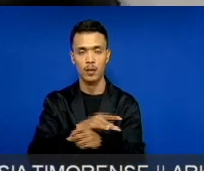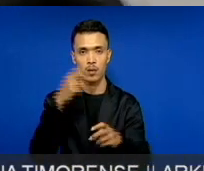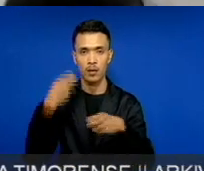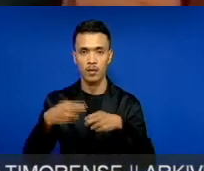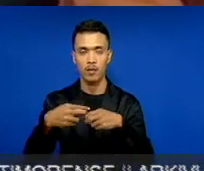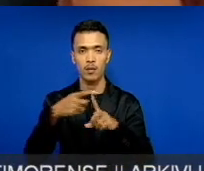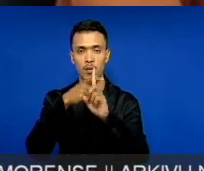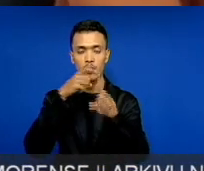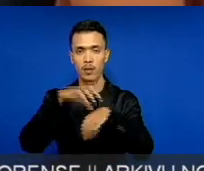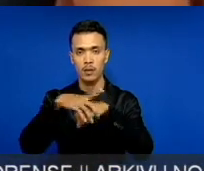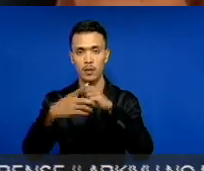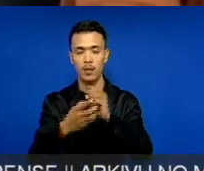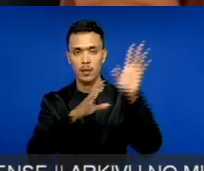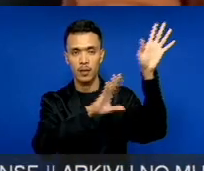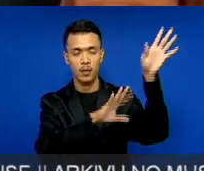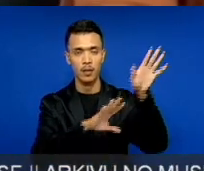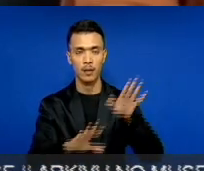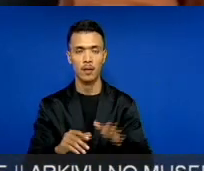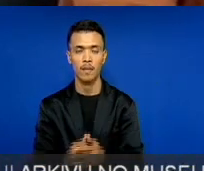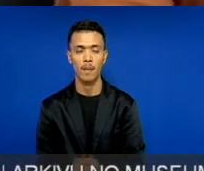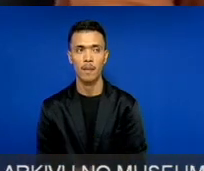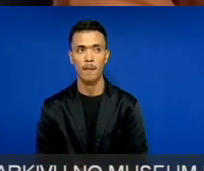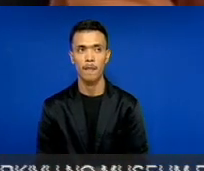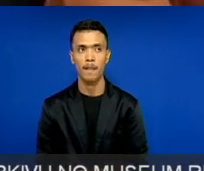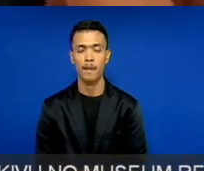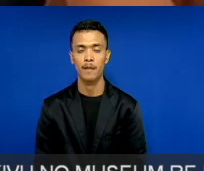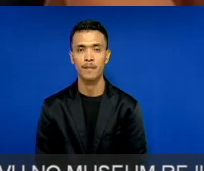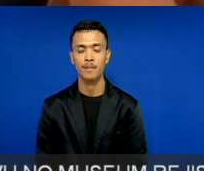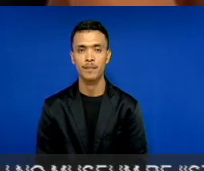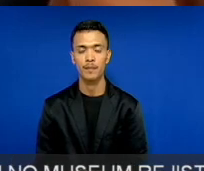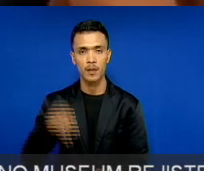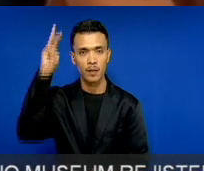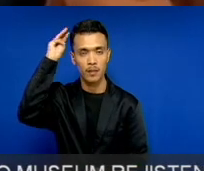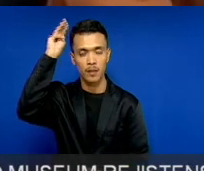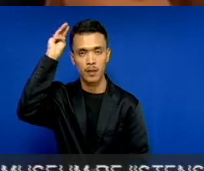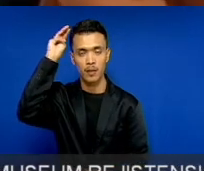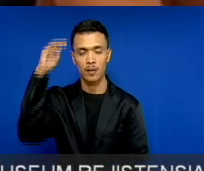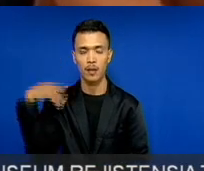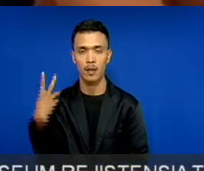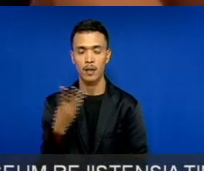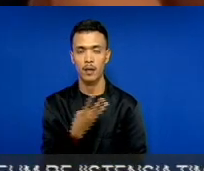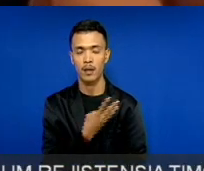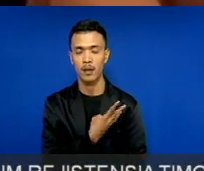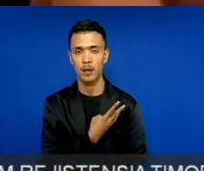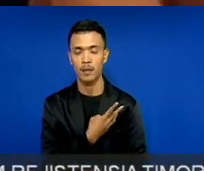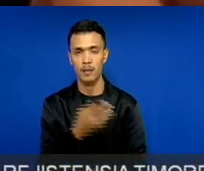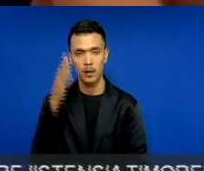erosão. Sua Excelência Ministro Gastão, Ministro Samuel, a mim.